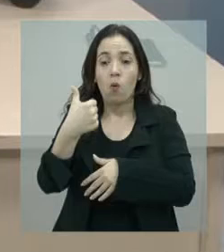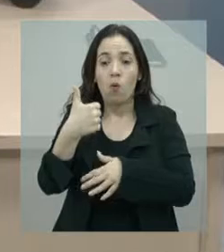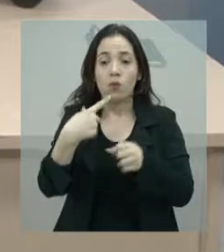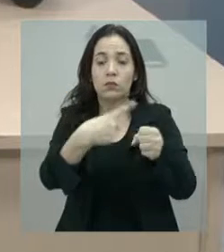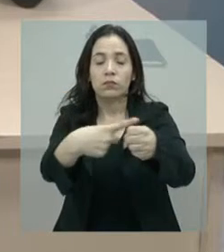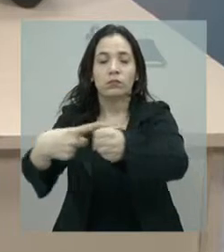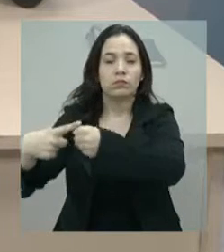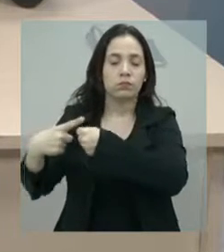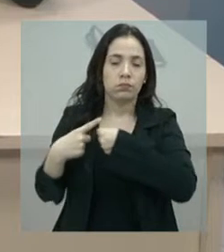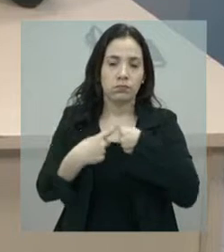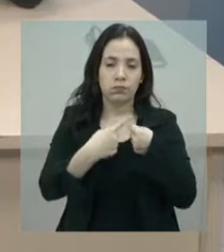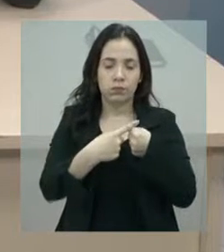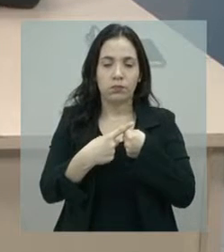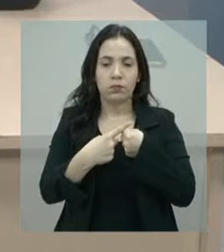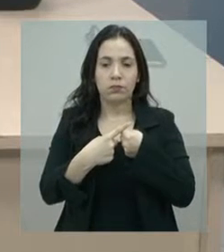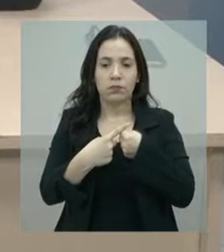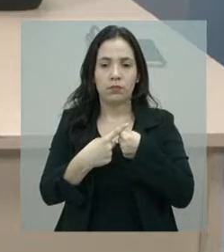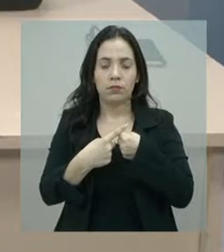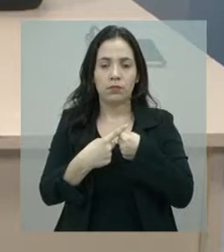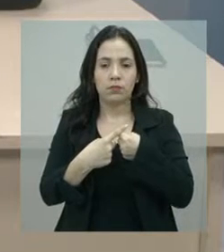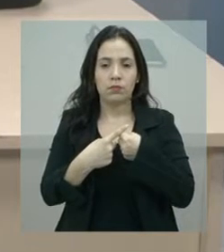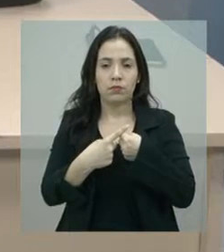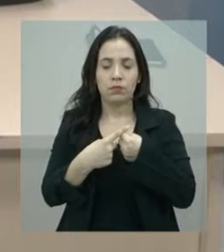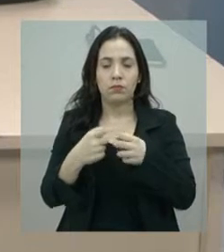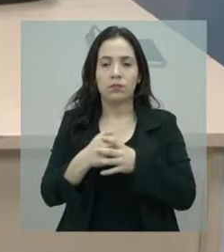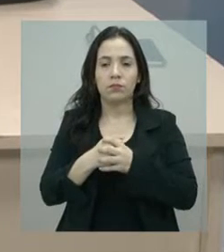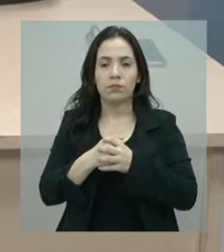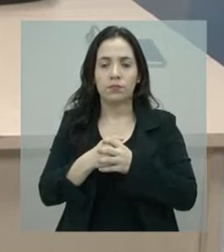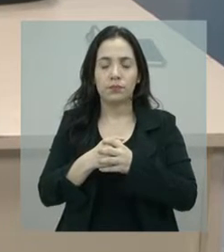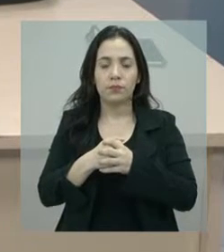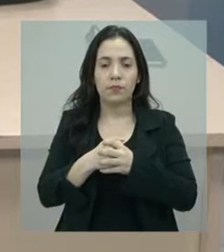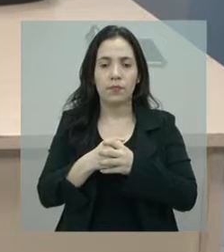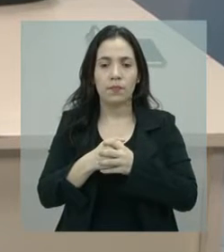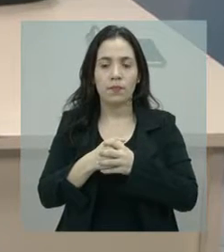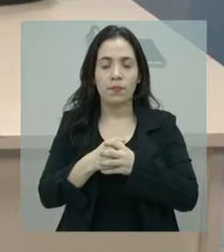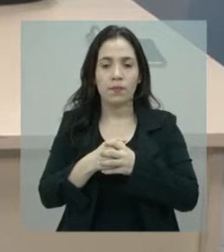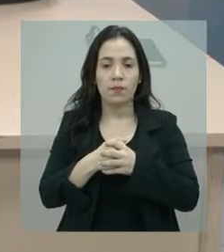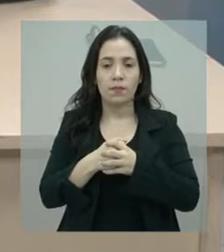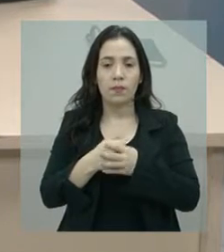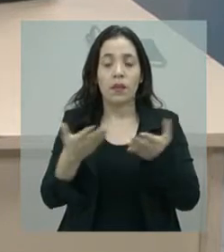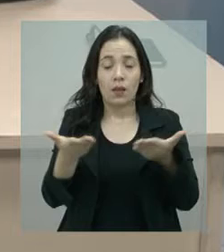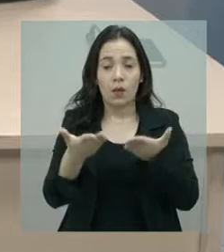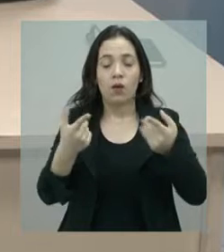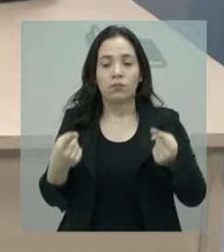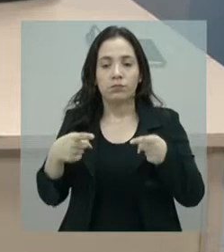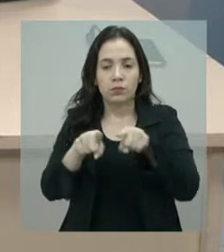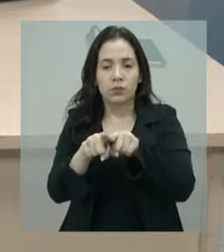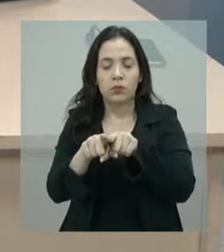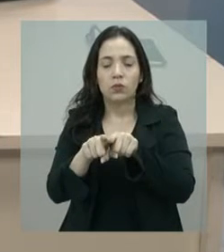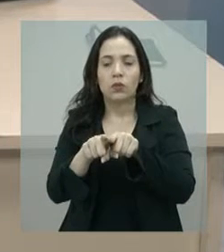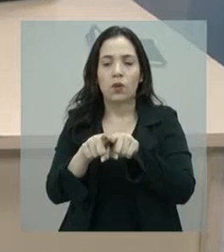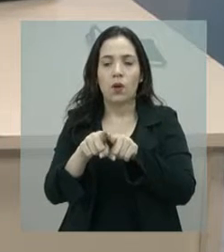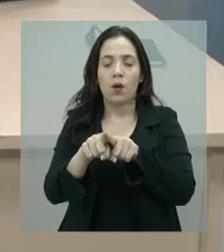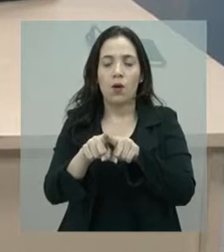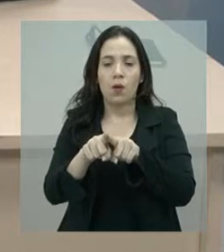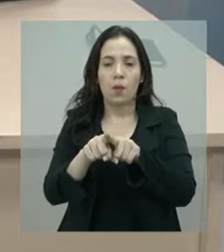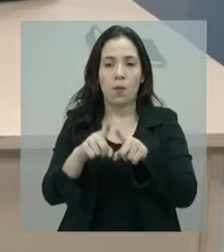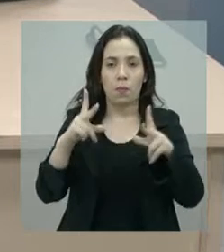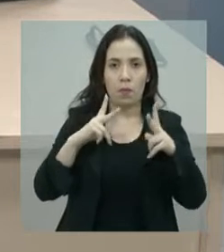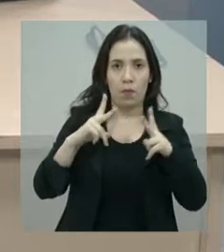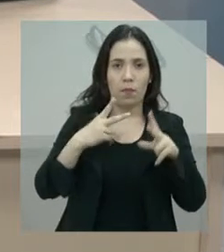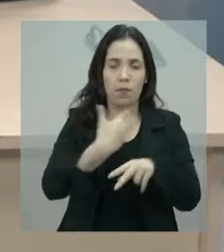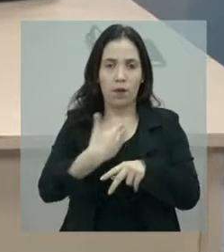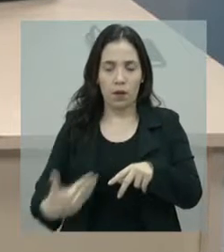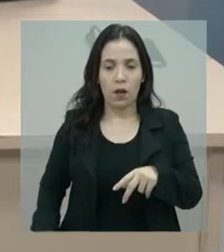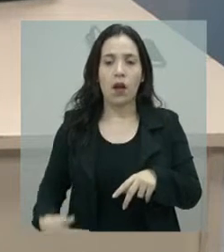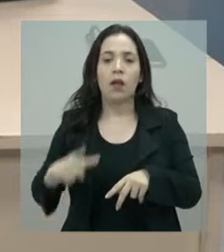a IH, inclusive? Não tem mais IH, não. Não existe mais essa rede? Não, porque é gerido agora pela fundação. Ah, pela fundação. Mas tem um valor fixo que